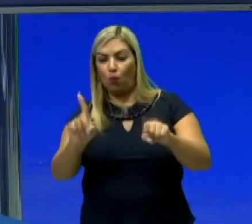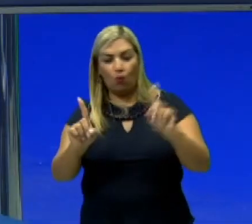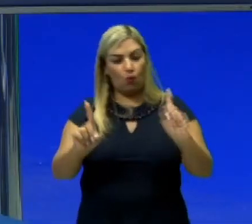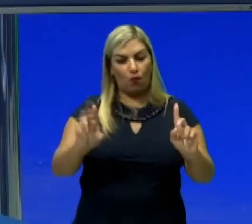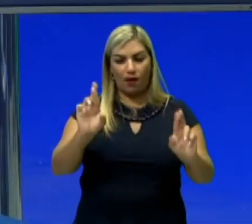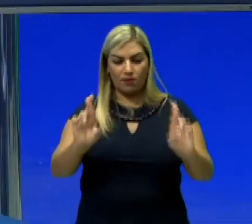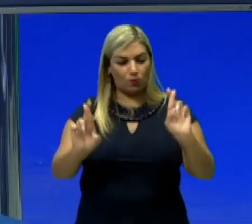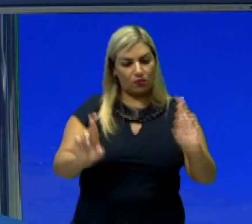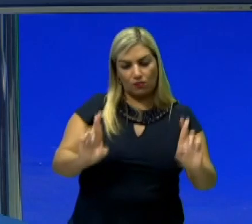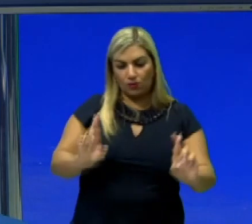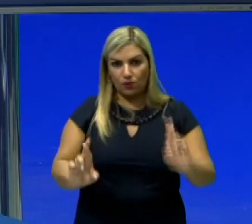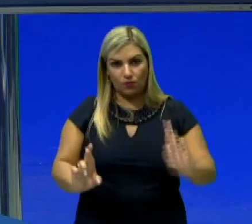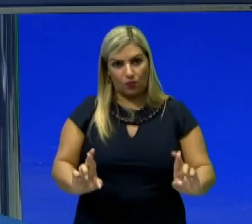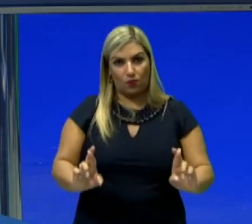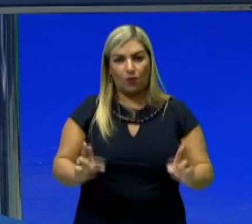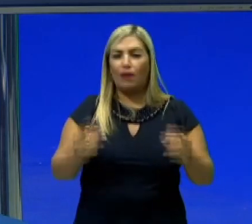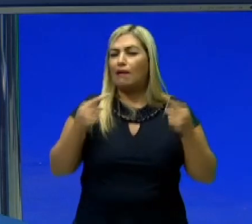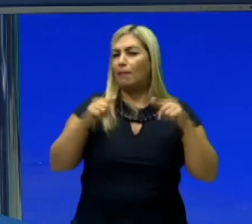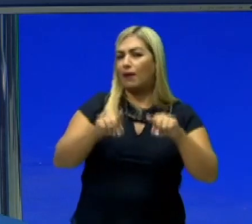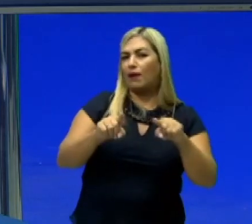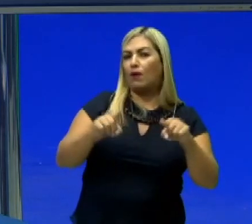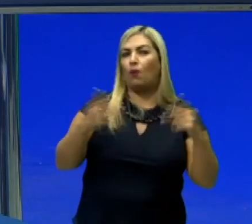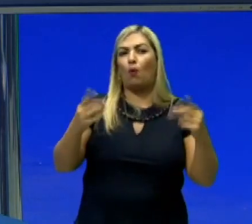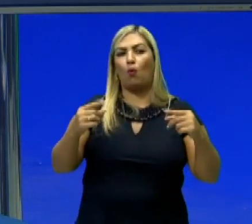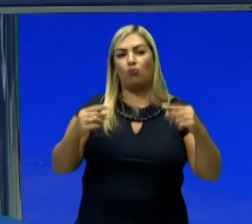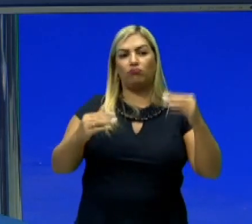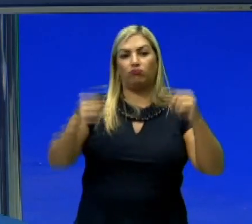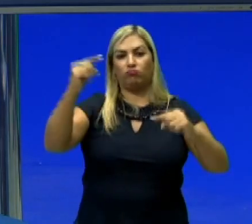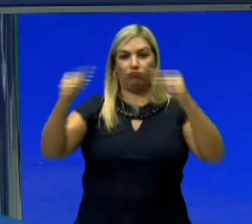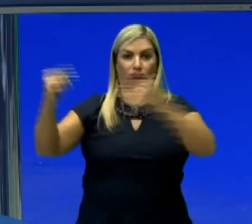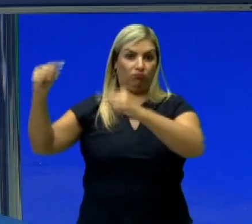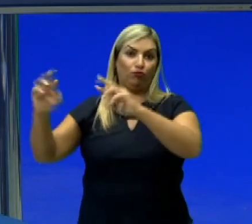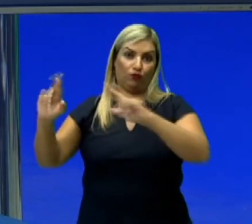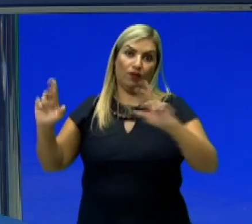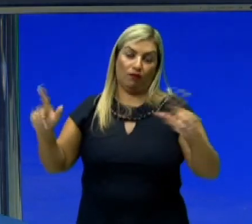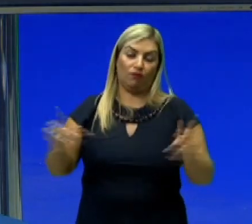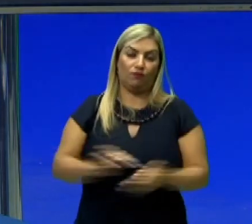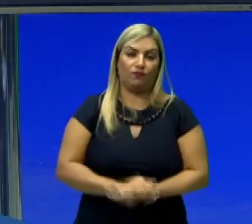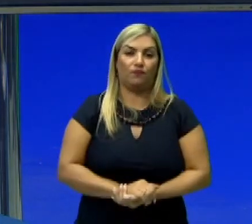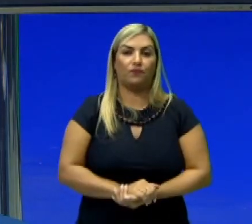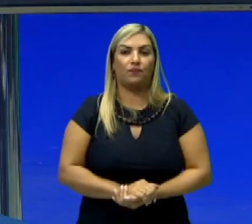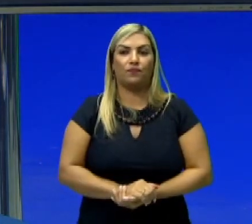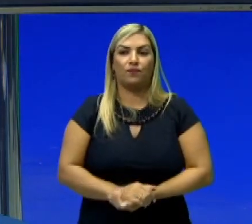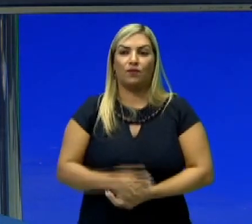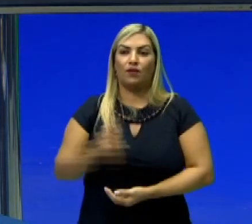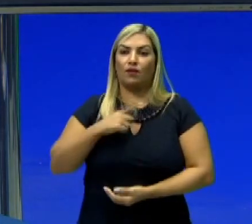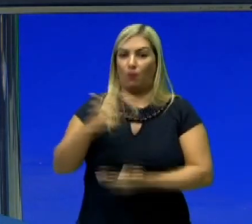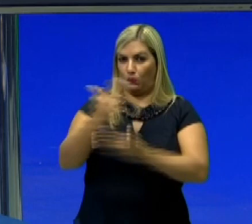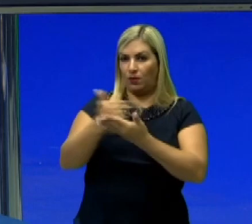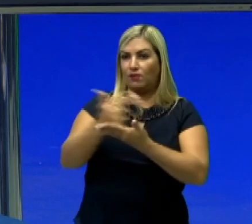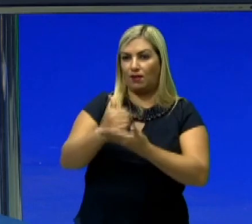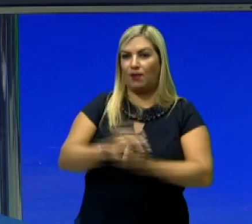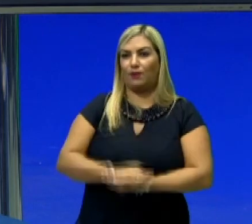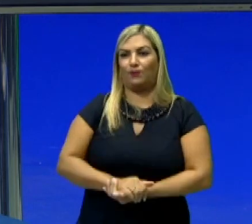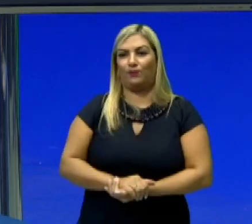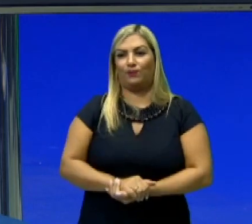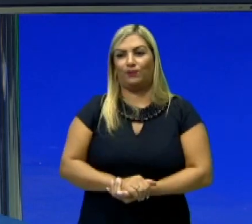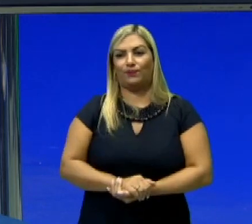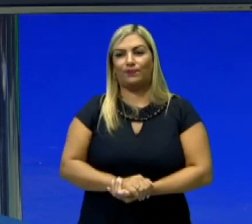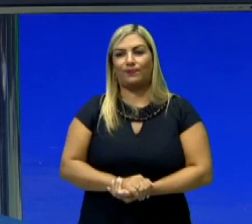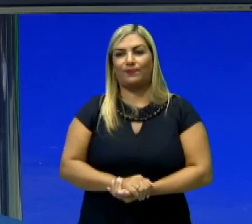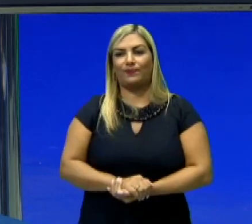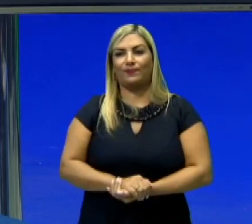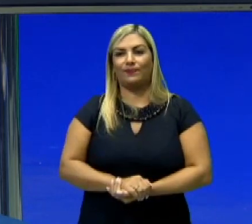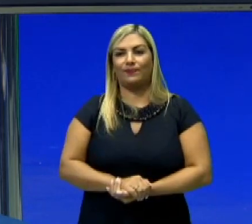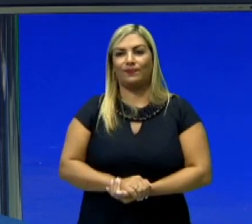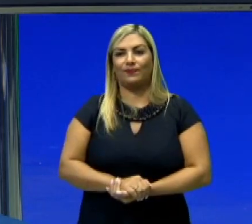a minha associação é em paralelo ou em série? E aí a gente vai colocar um desenho aqui para você, ó.